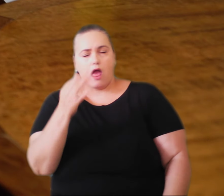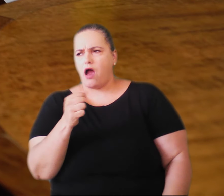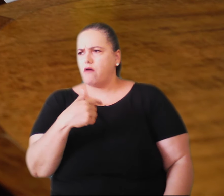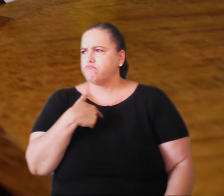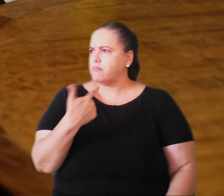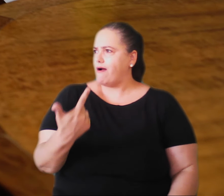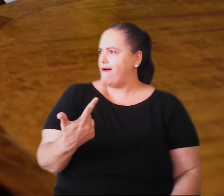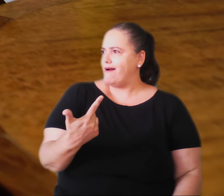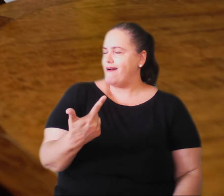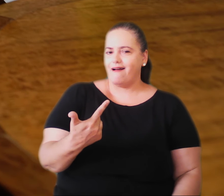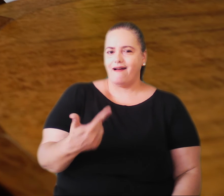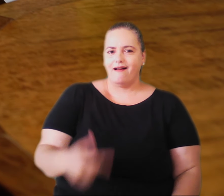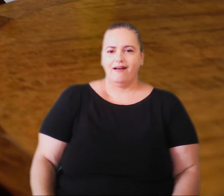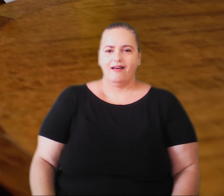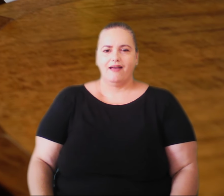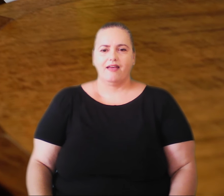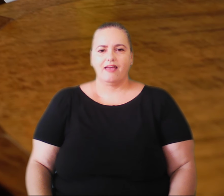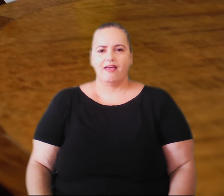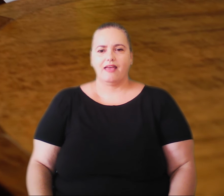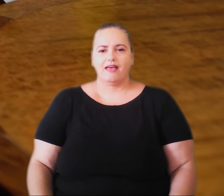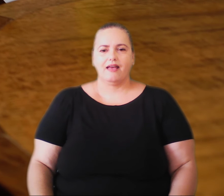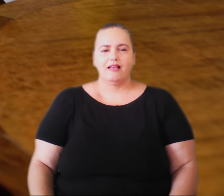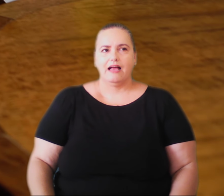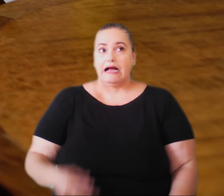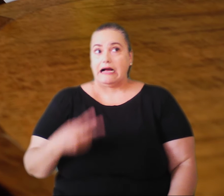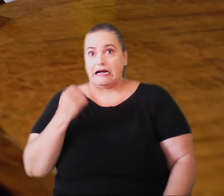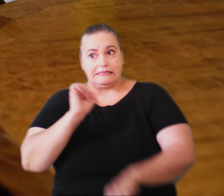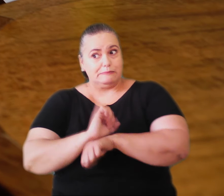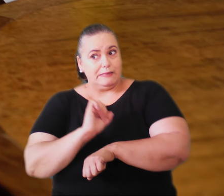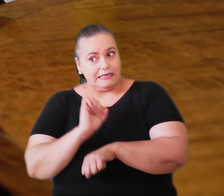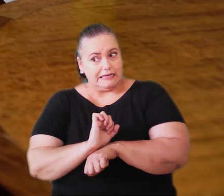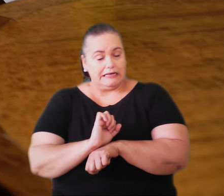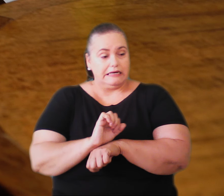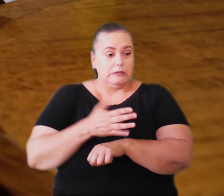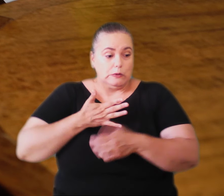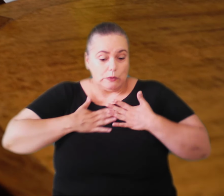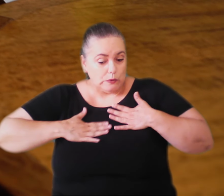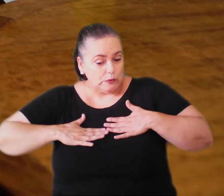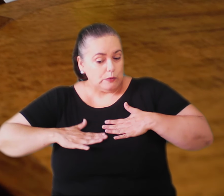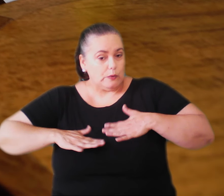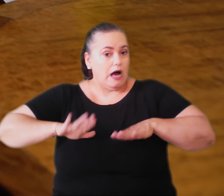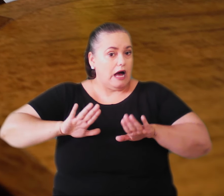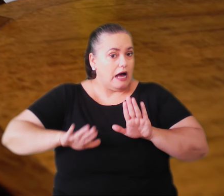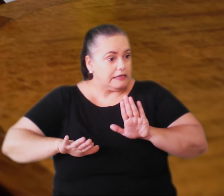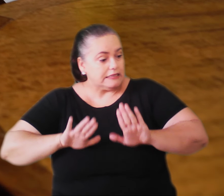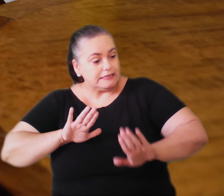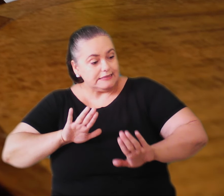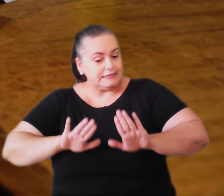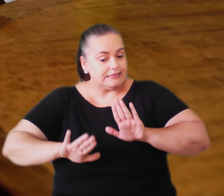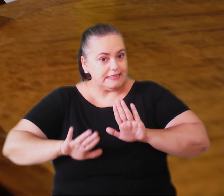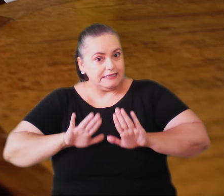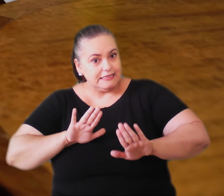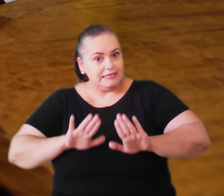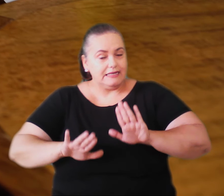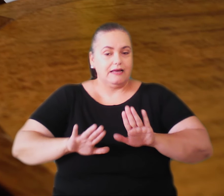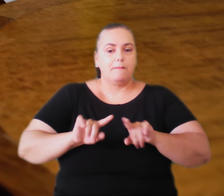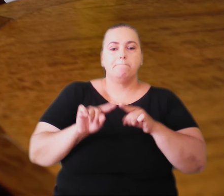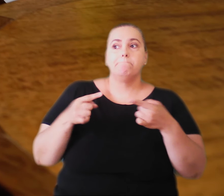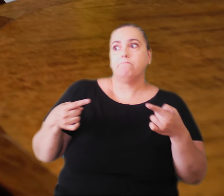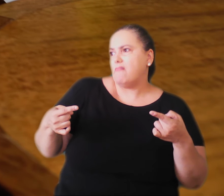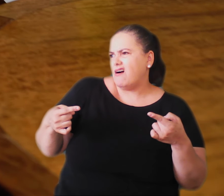ó, dando um passo esperando para dar o outro, né? Começando bem, né? Sendo... Aí, não, digo, mas